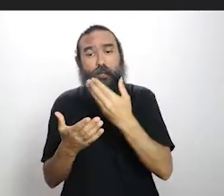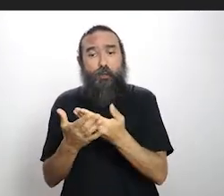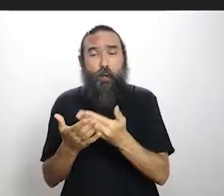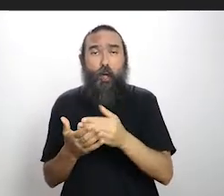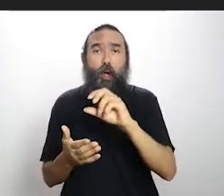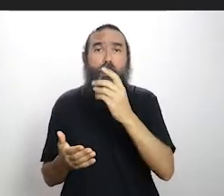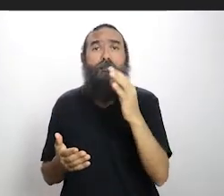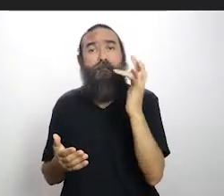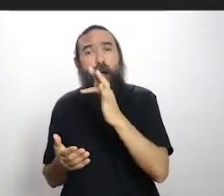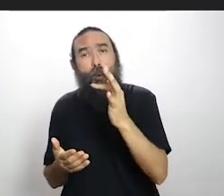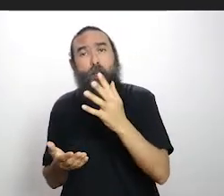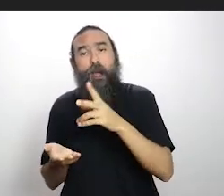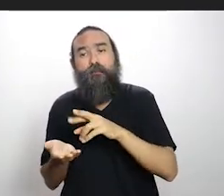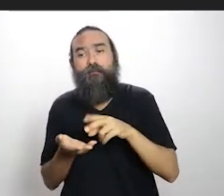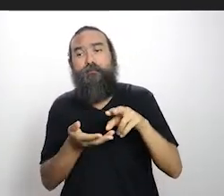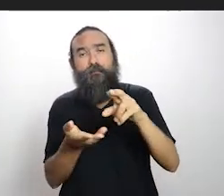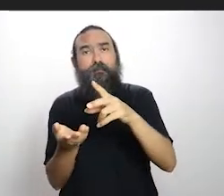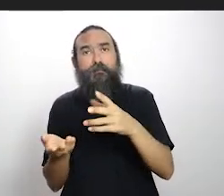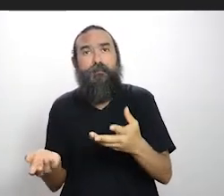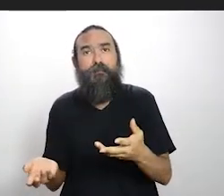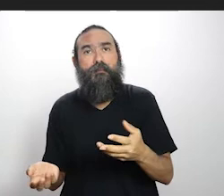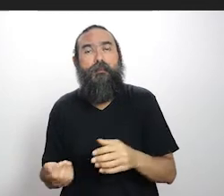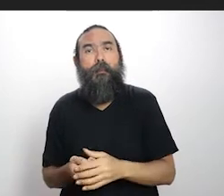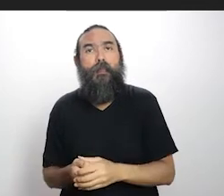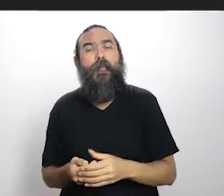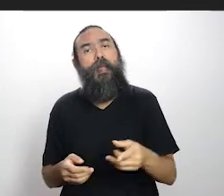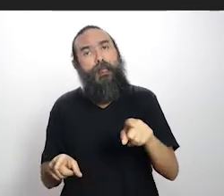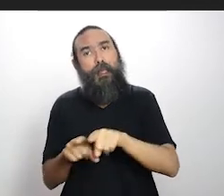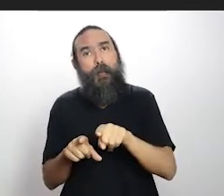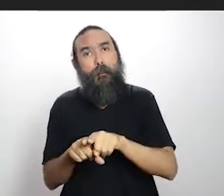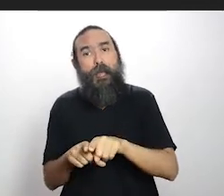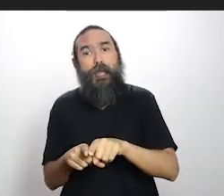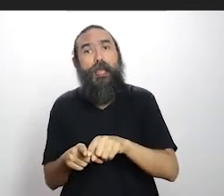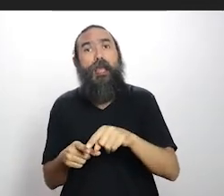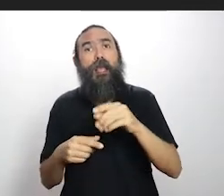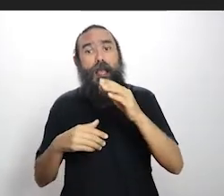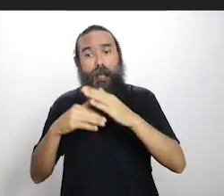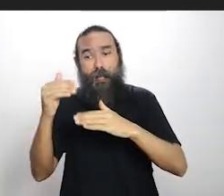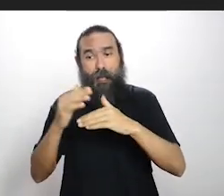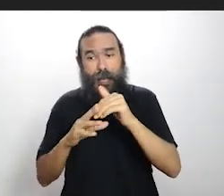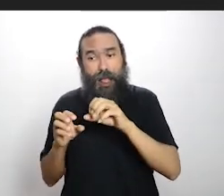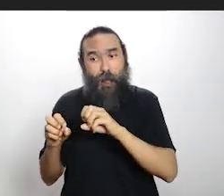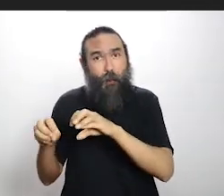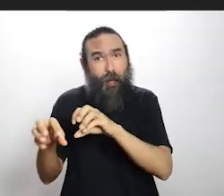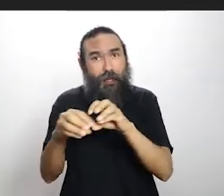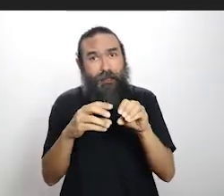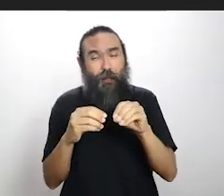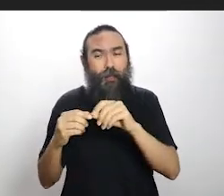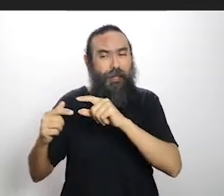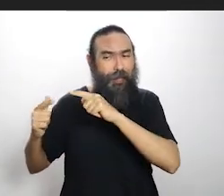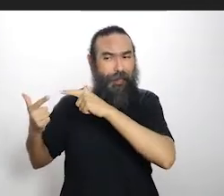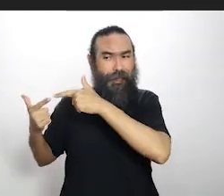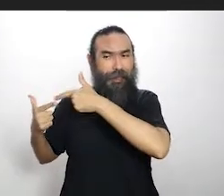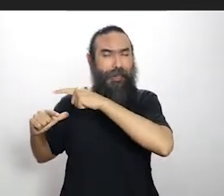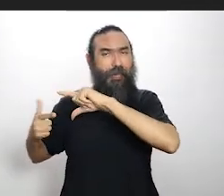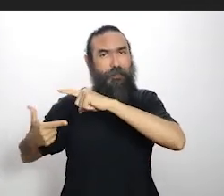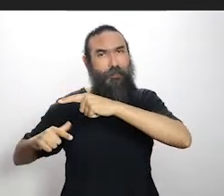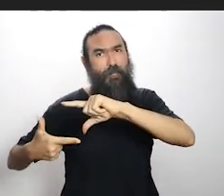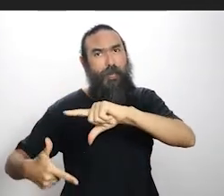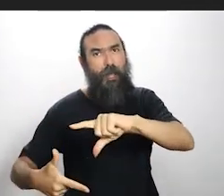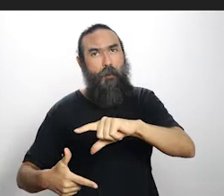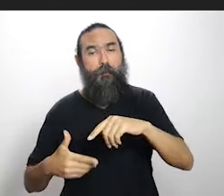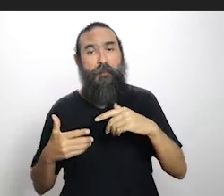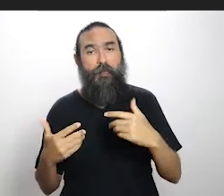essa é o que a gente está vivendo no âmbito da pandemia, mas também os processos educacionais tradicionais.